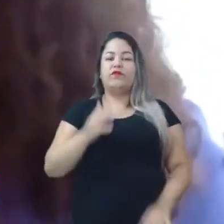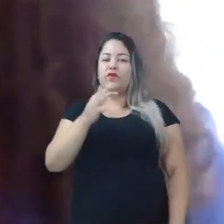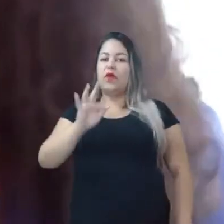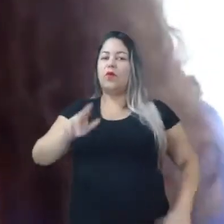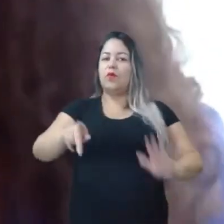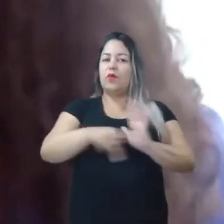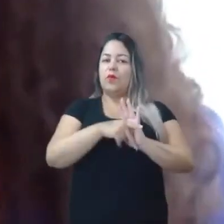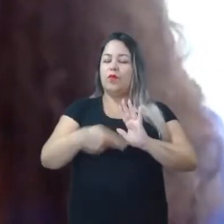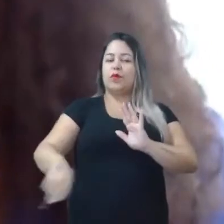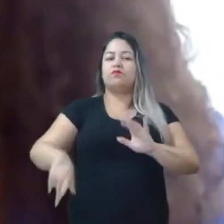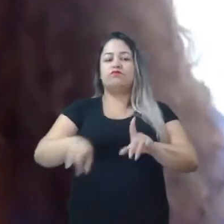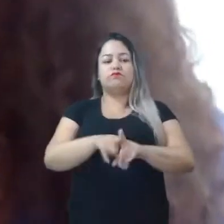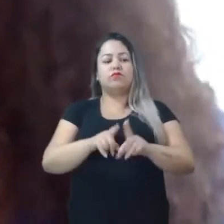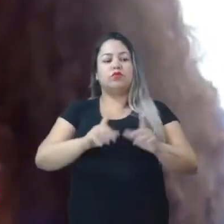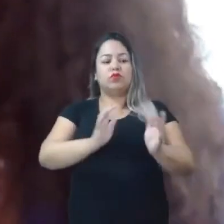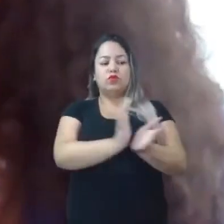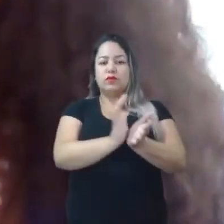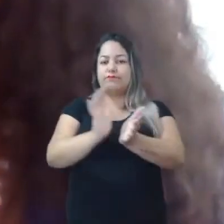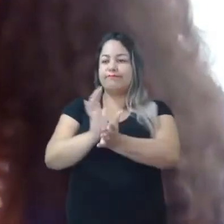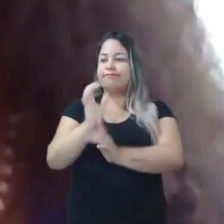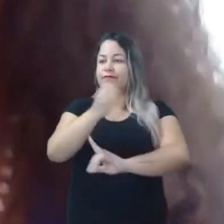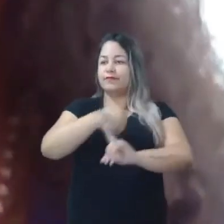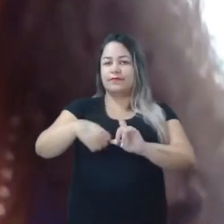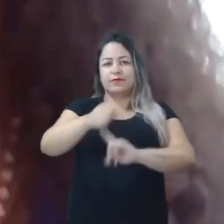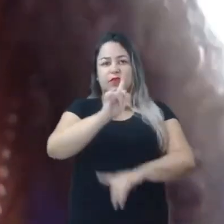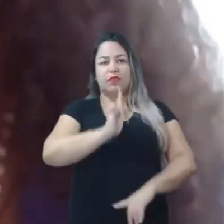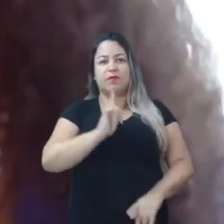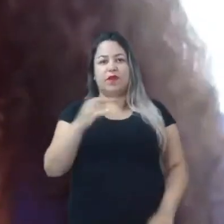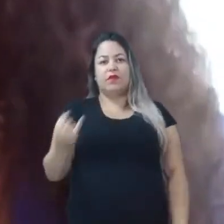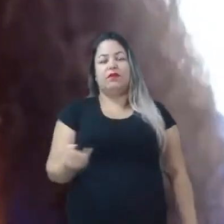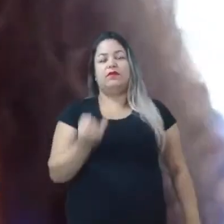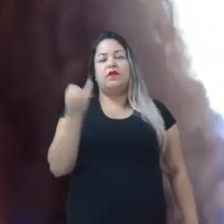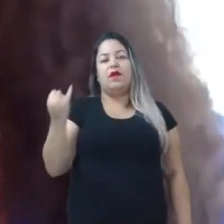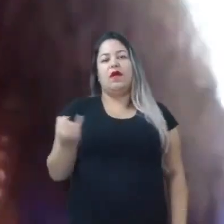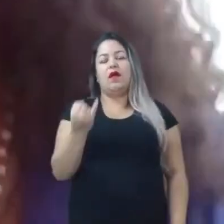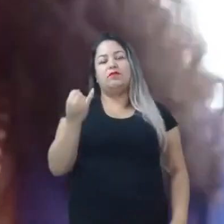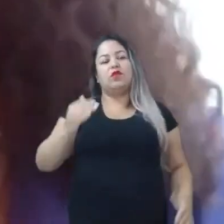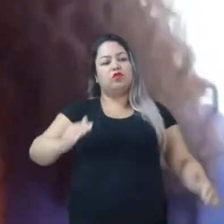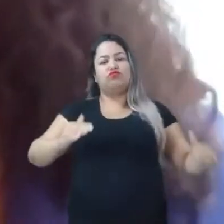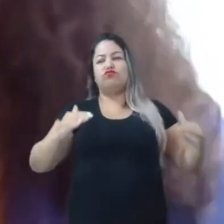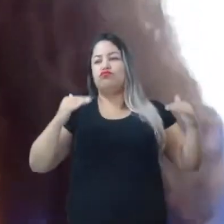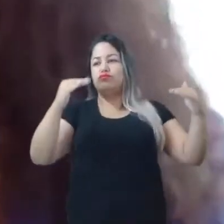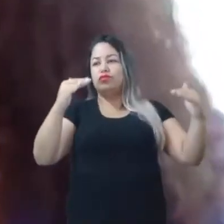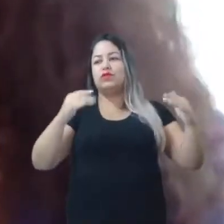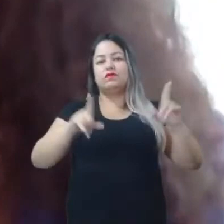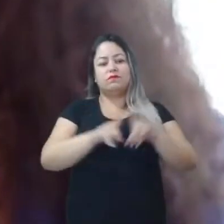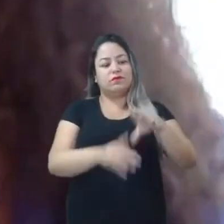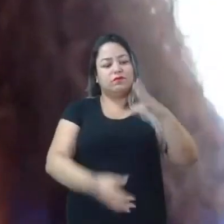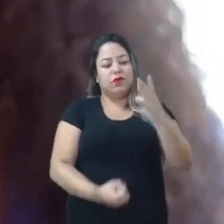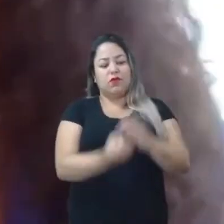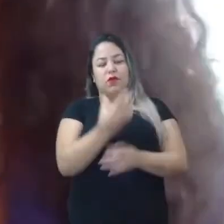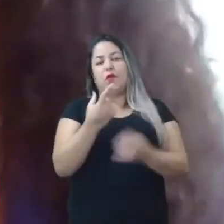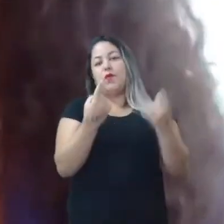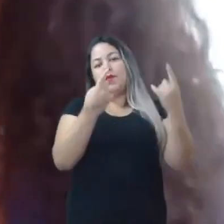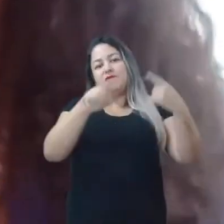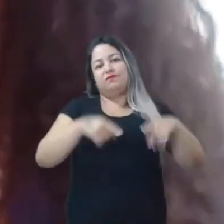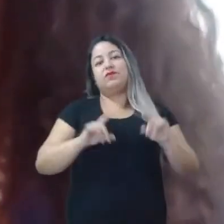próprios instrumentos sociais que a gente tem, da importância de priorizar e de criar políticas